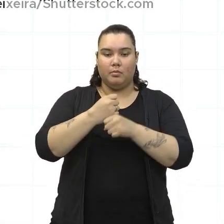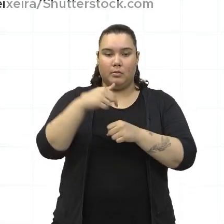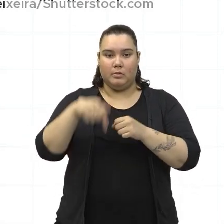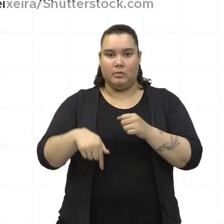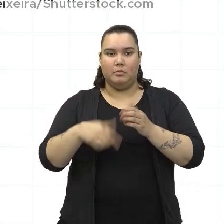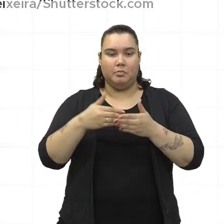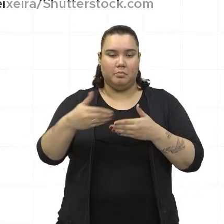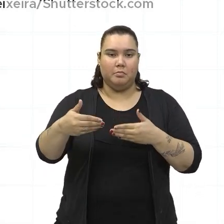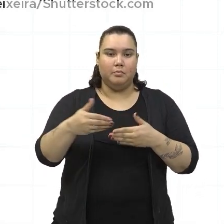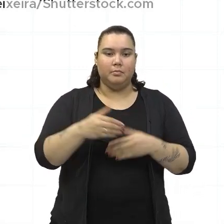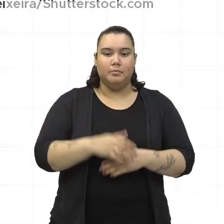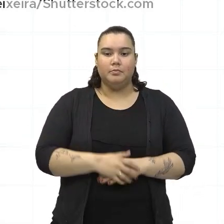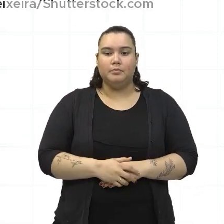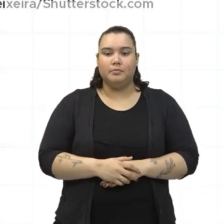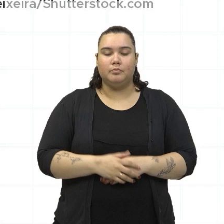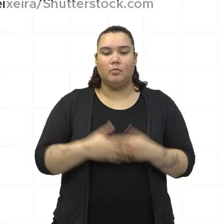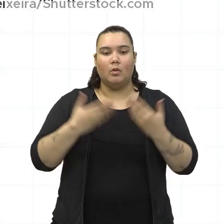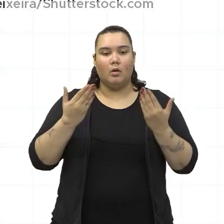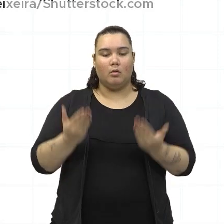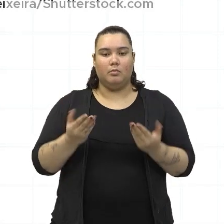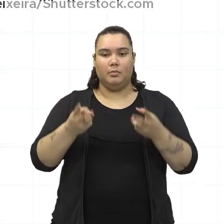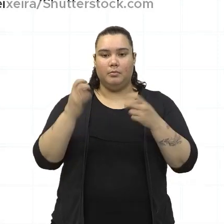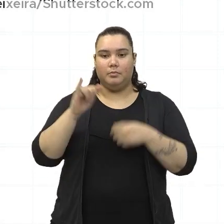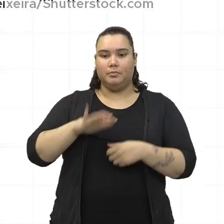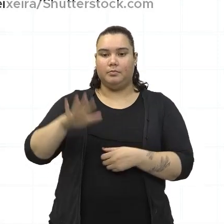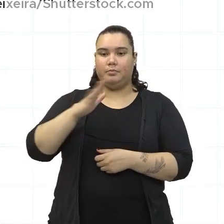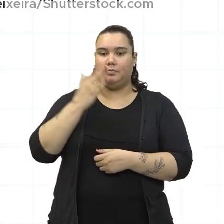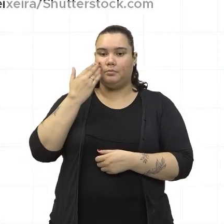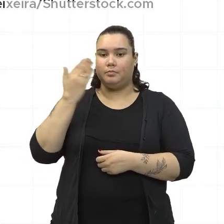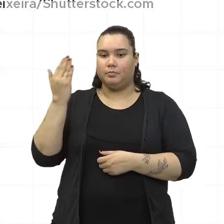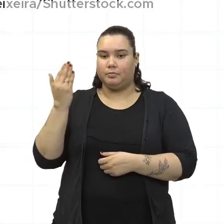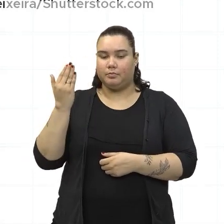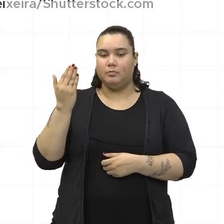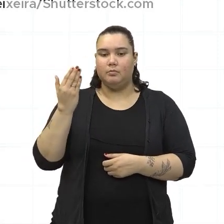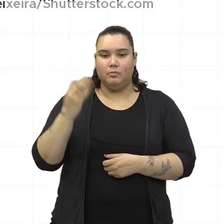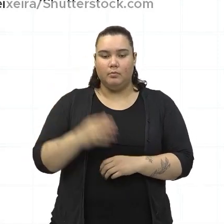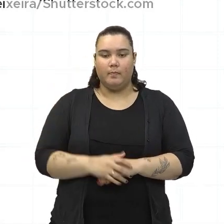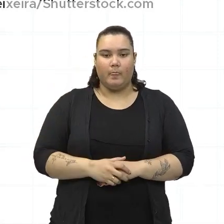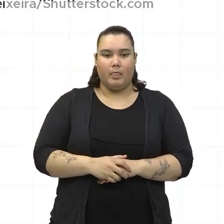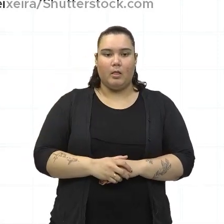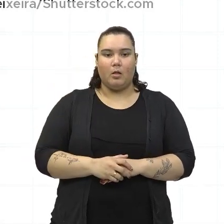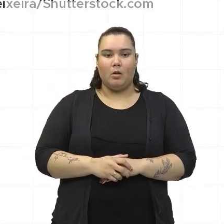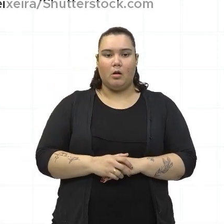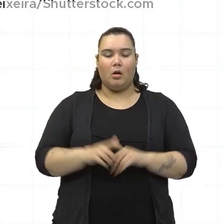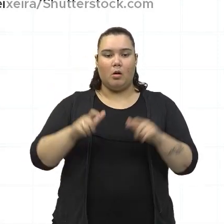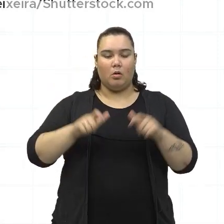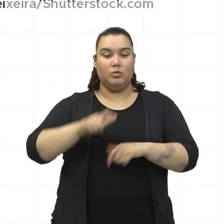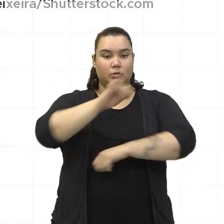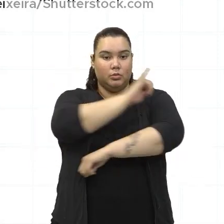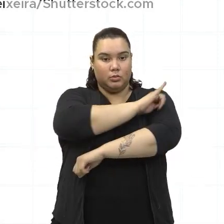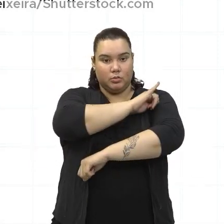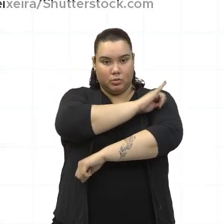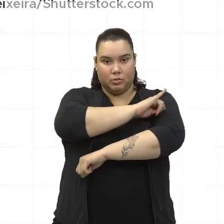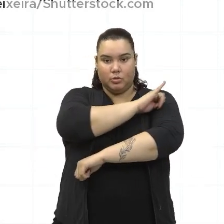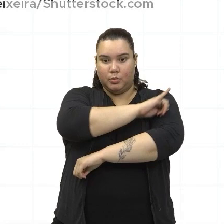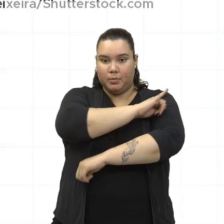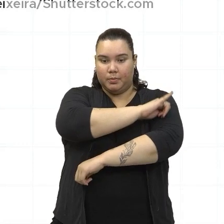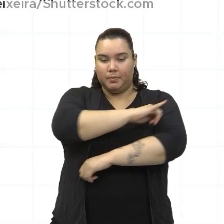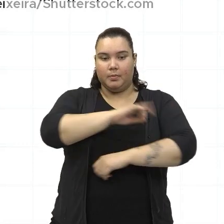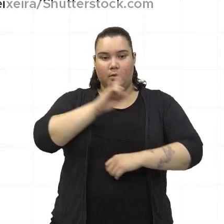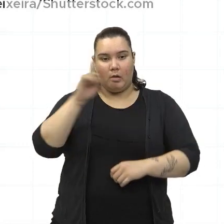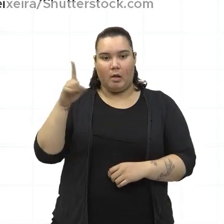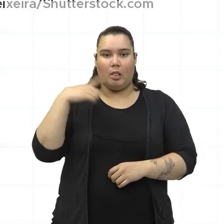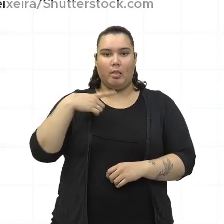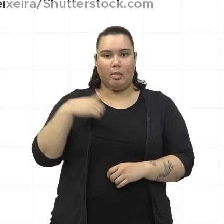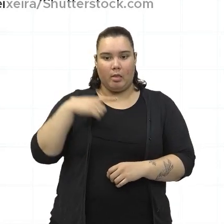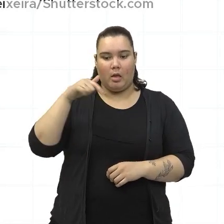nesta década. E aí você observa aí as imagens da usina de Angra dos Reis, né, localizada lá em Angra dos Reis, no